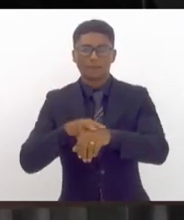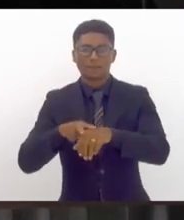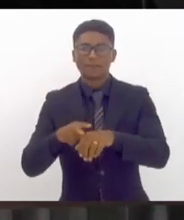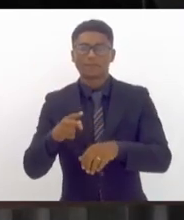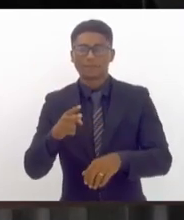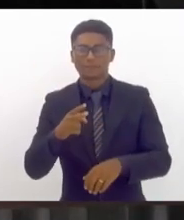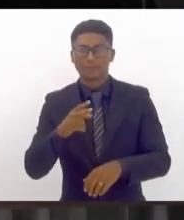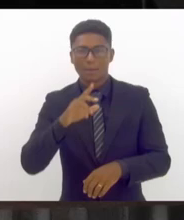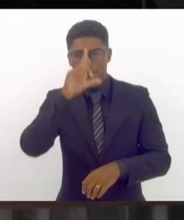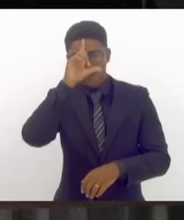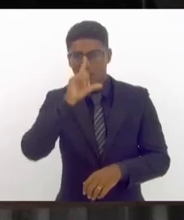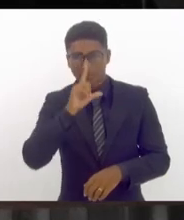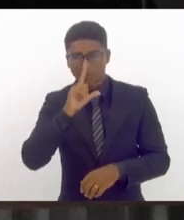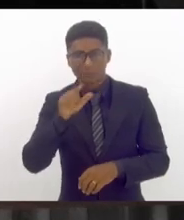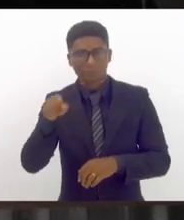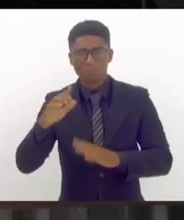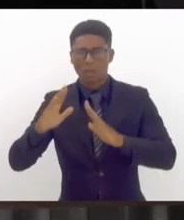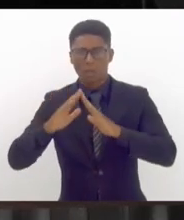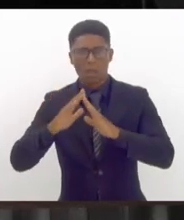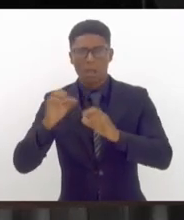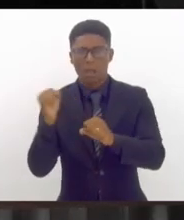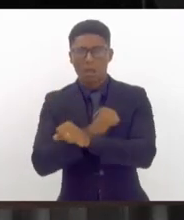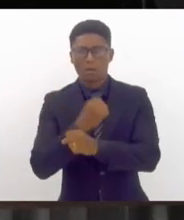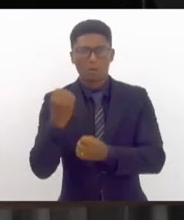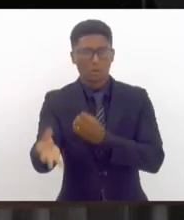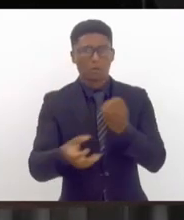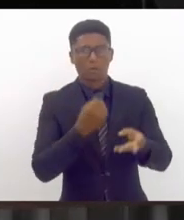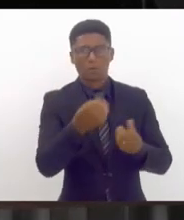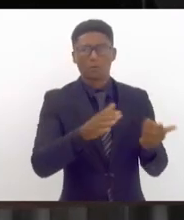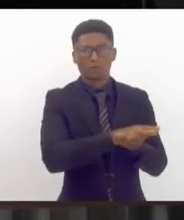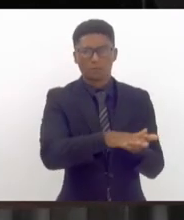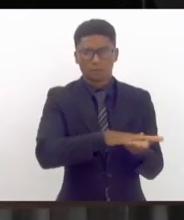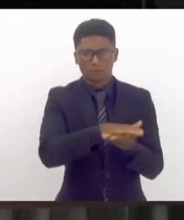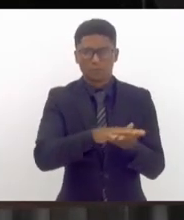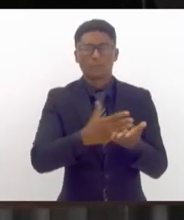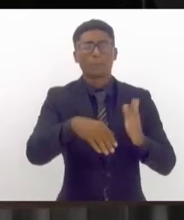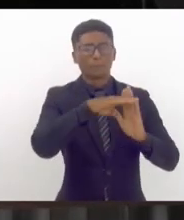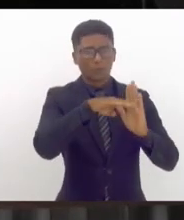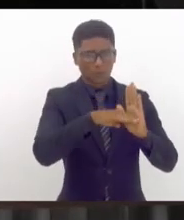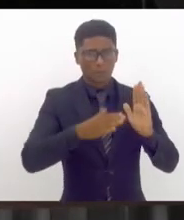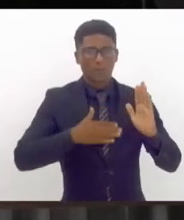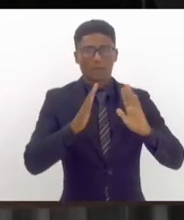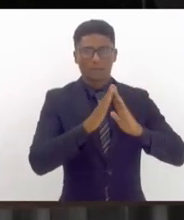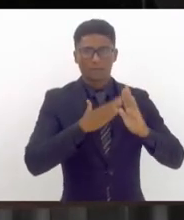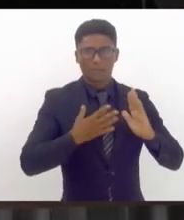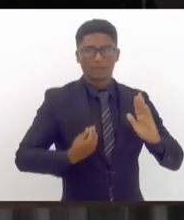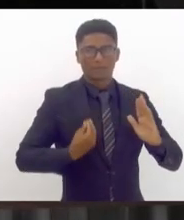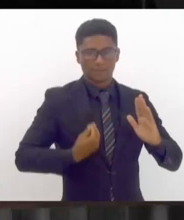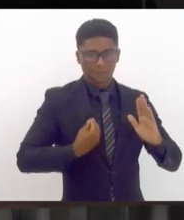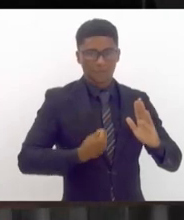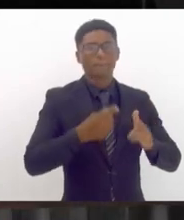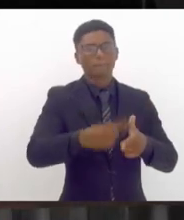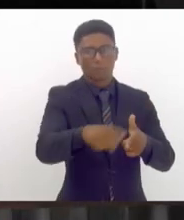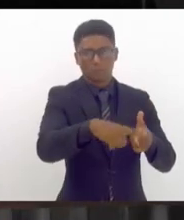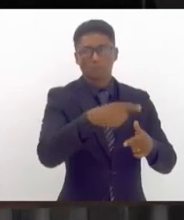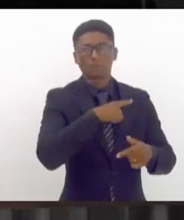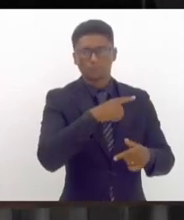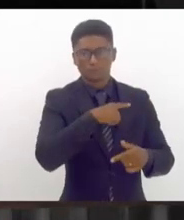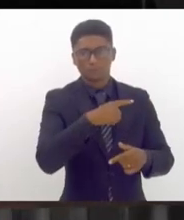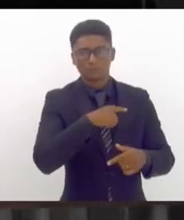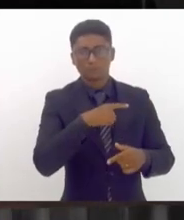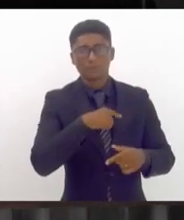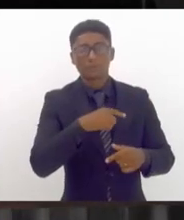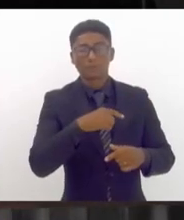uma unidade sequer. O Minha Casa Minha Vida tinha os seus problemas, tanto que o nosso campo sempre defendeu o Minha Casa Minha Vida